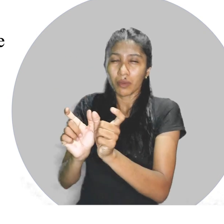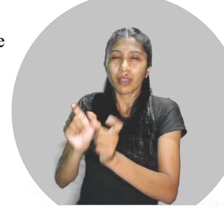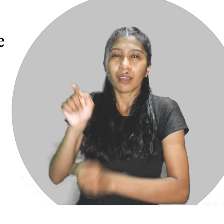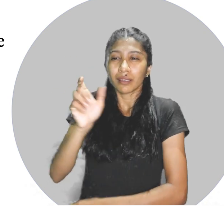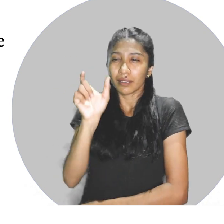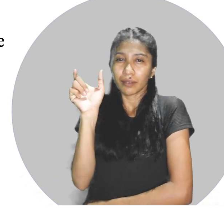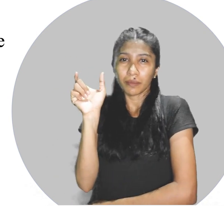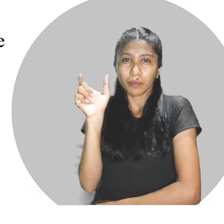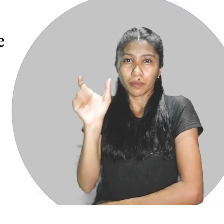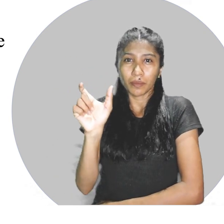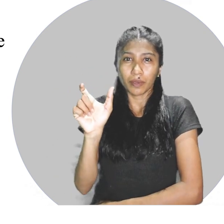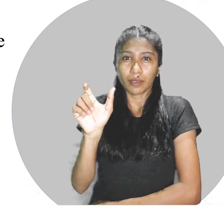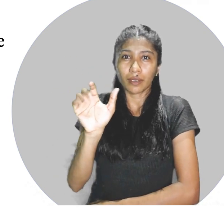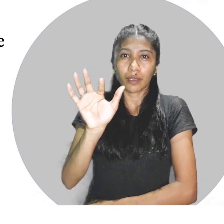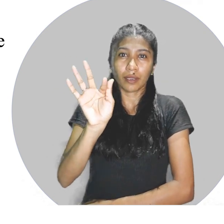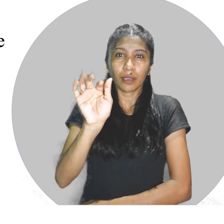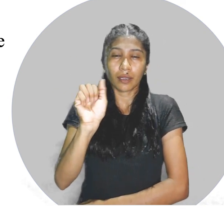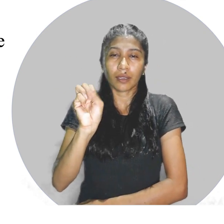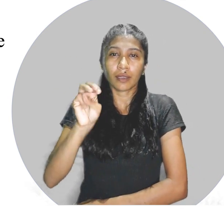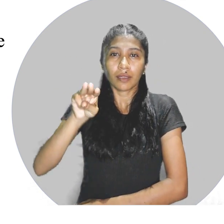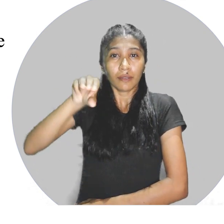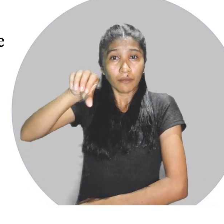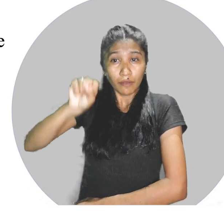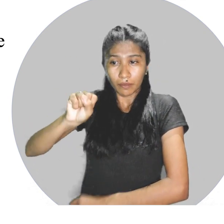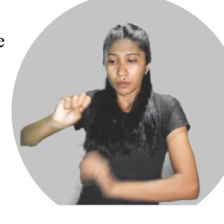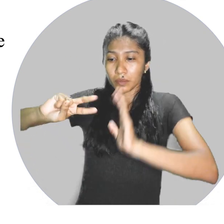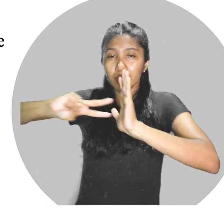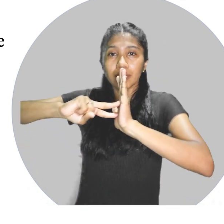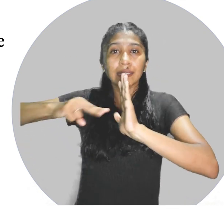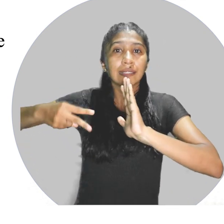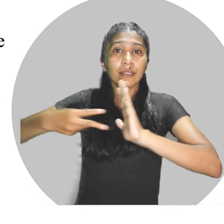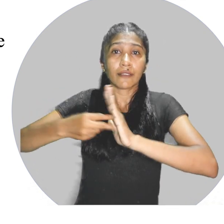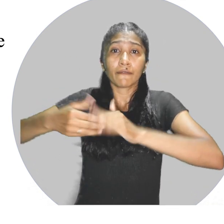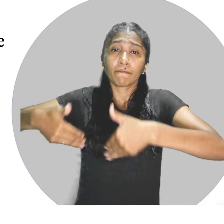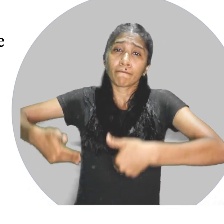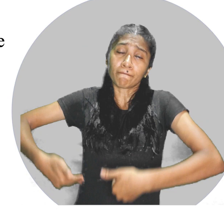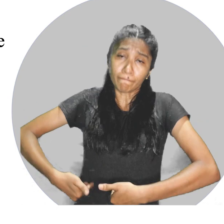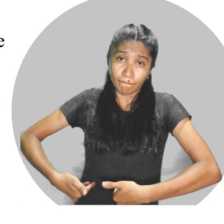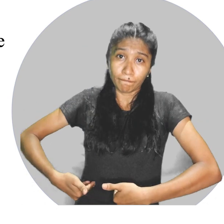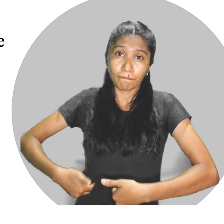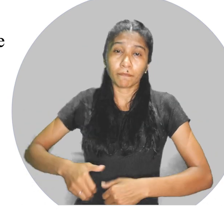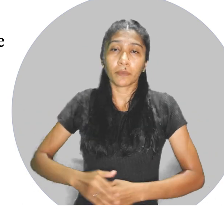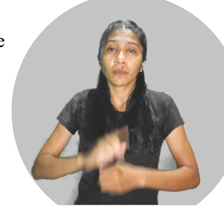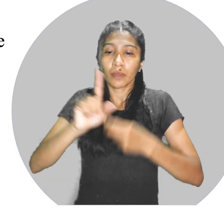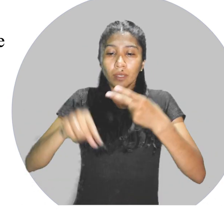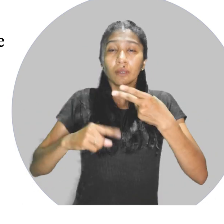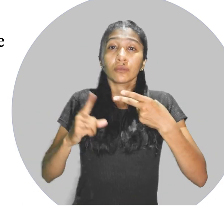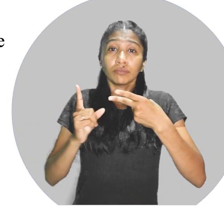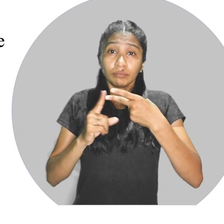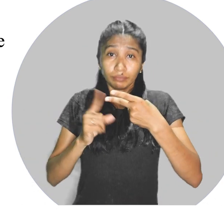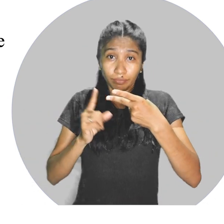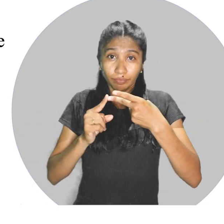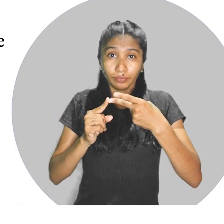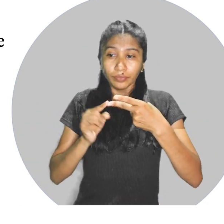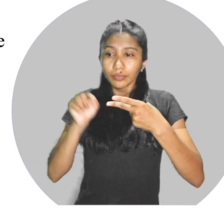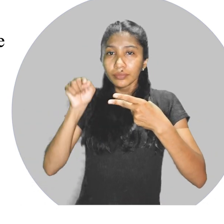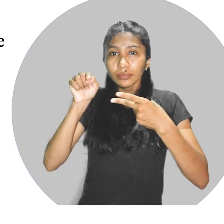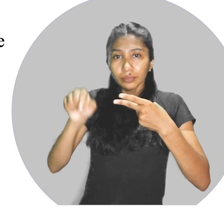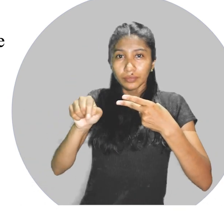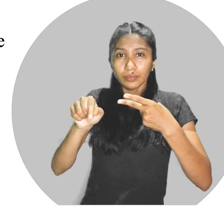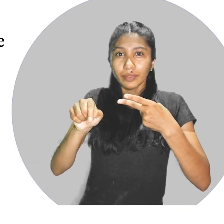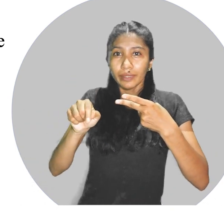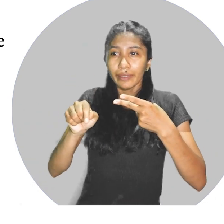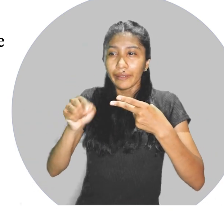da palavra fames, que significa fome. O segundo tipo são chamados